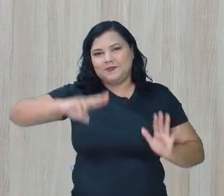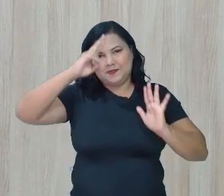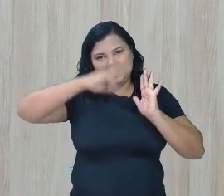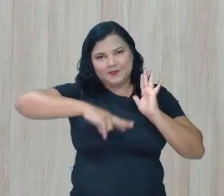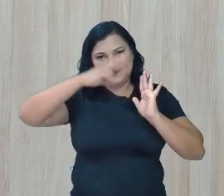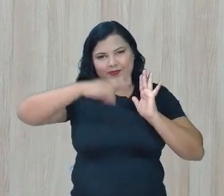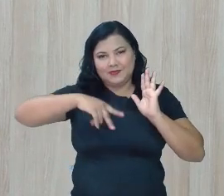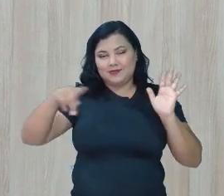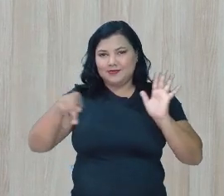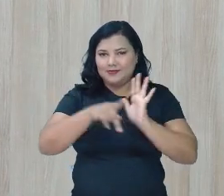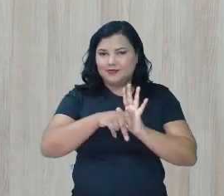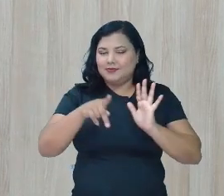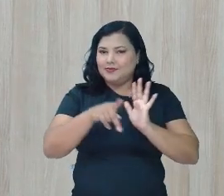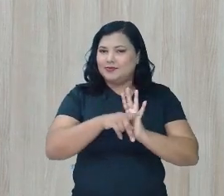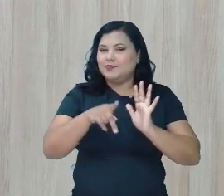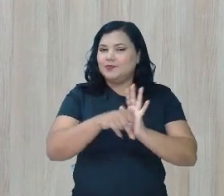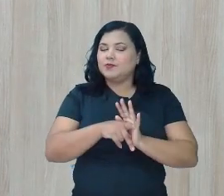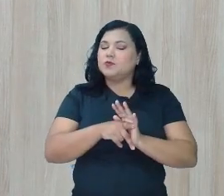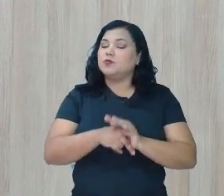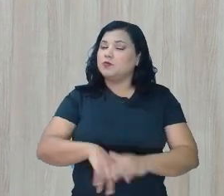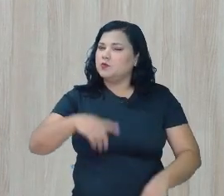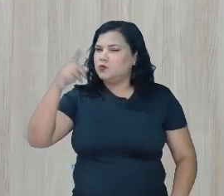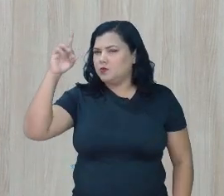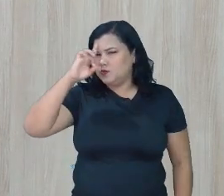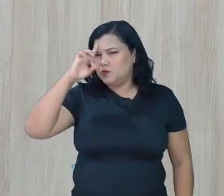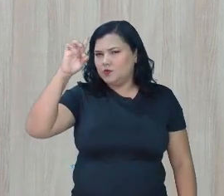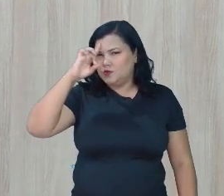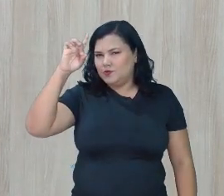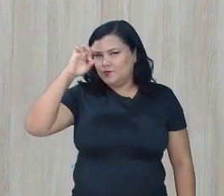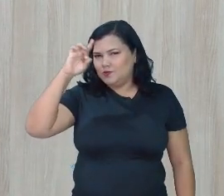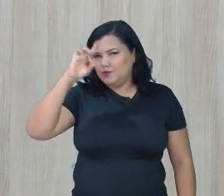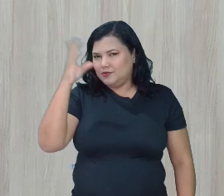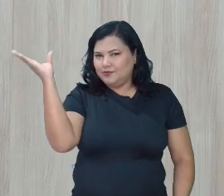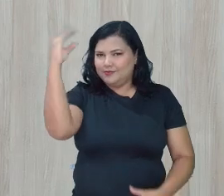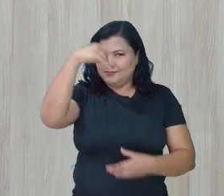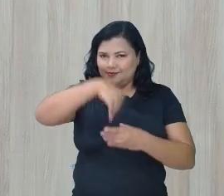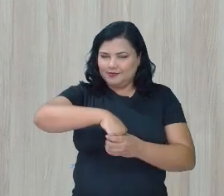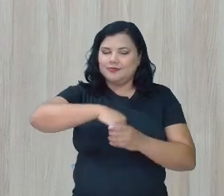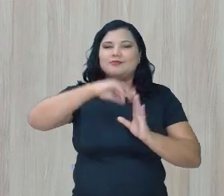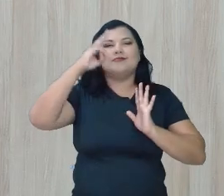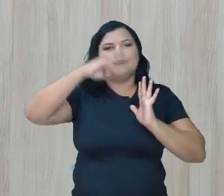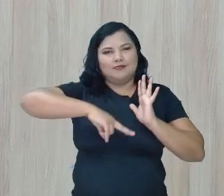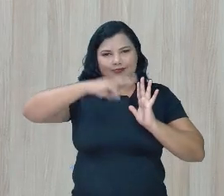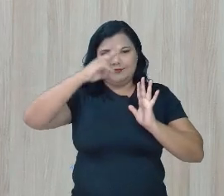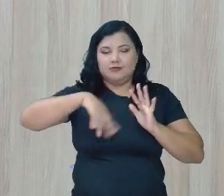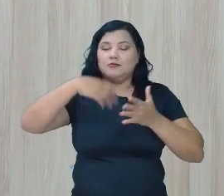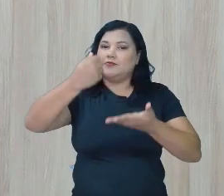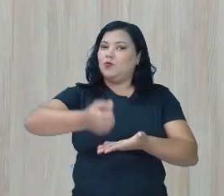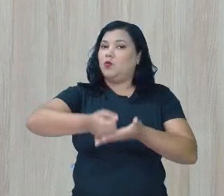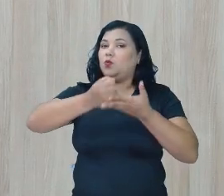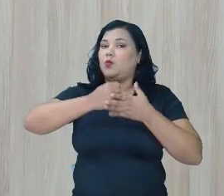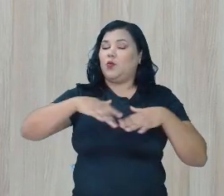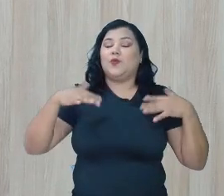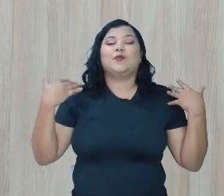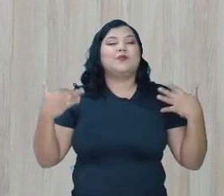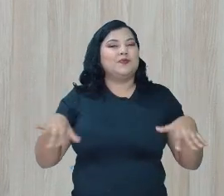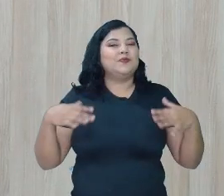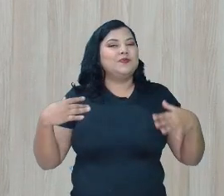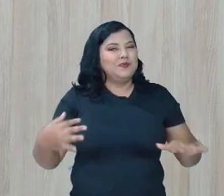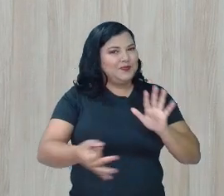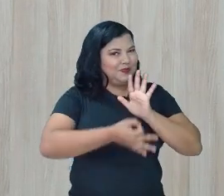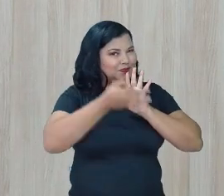uma disciplina diária. Isso irá nos ajudar muito, pessoal. Então, fica a dica